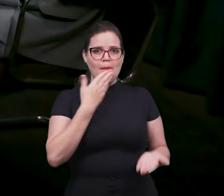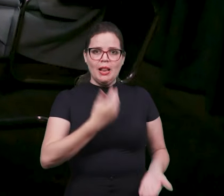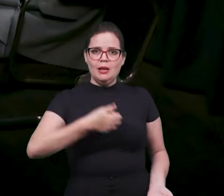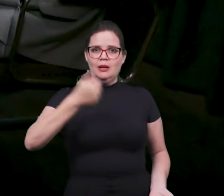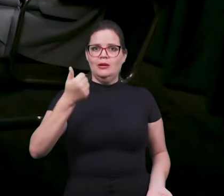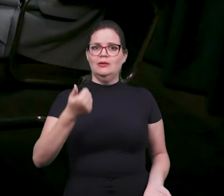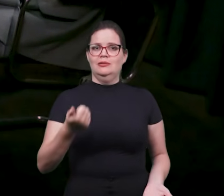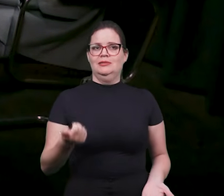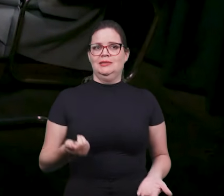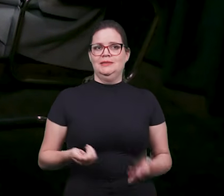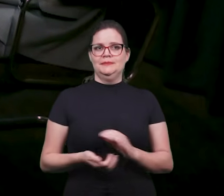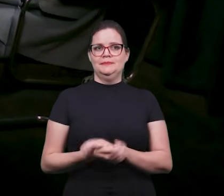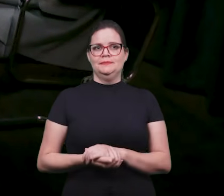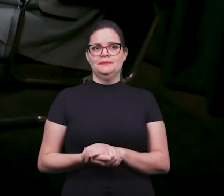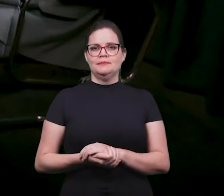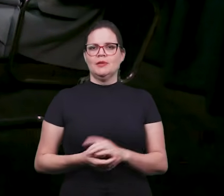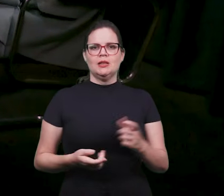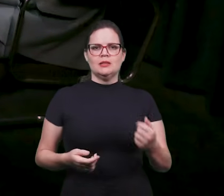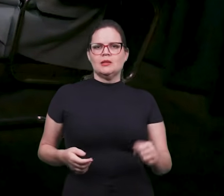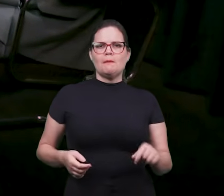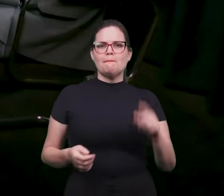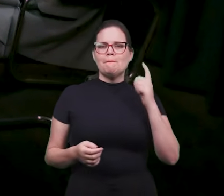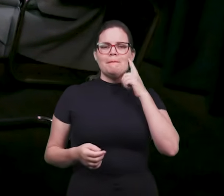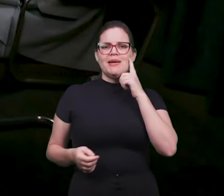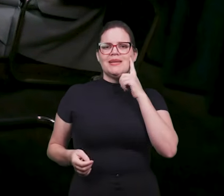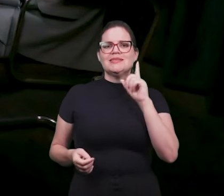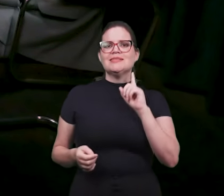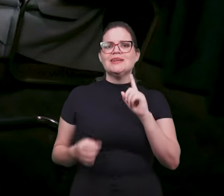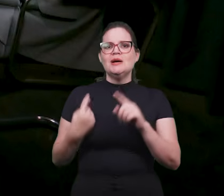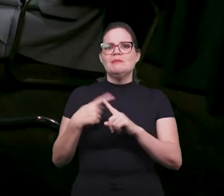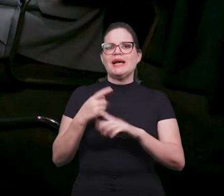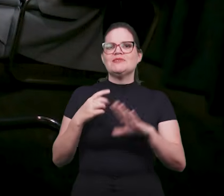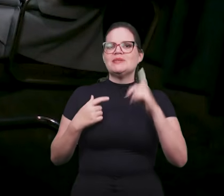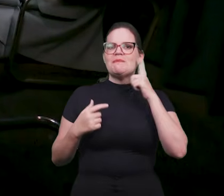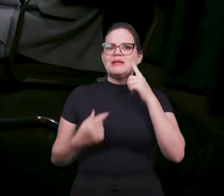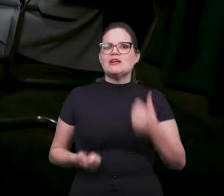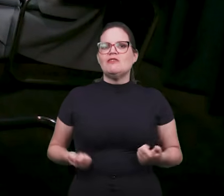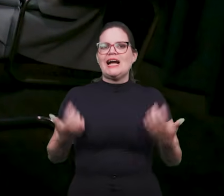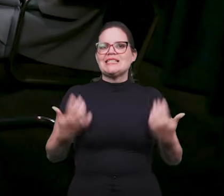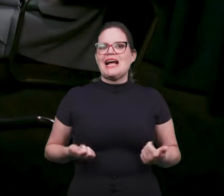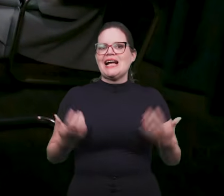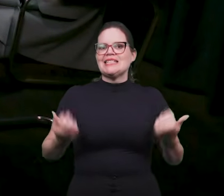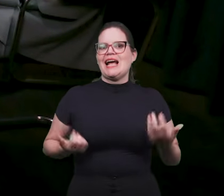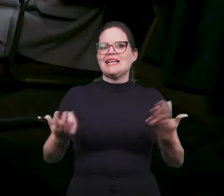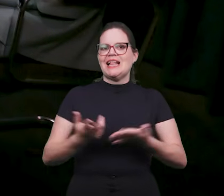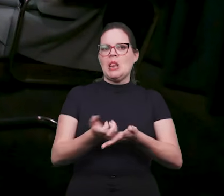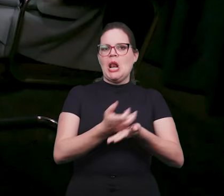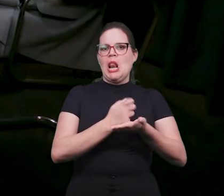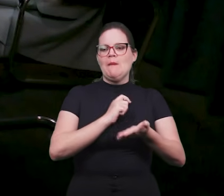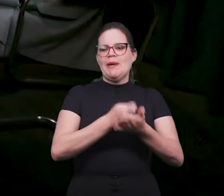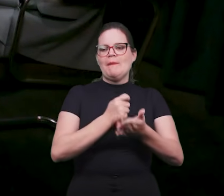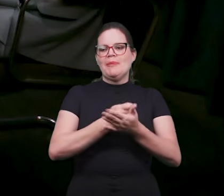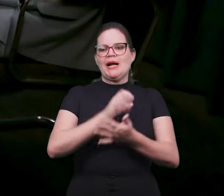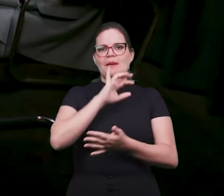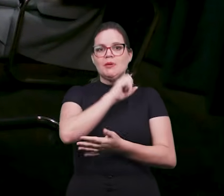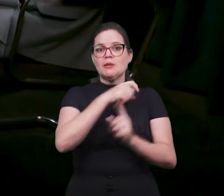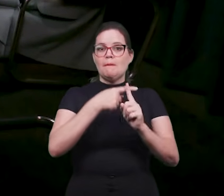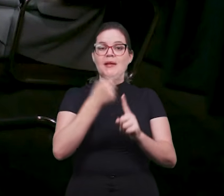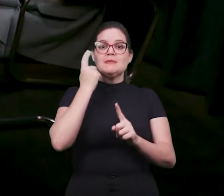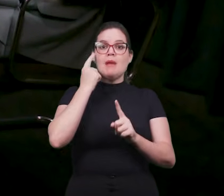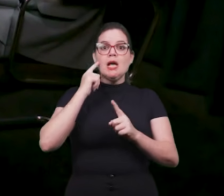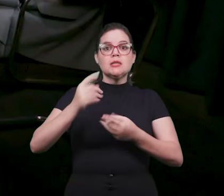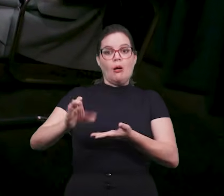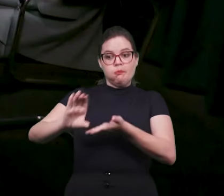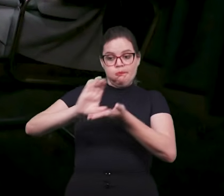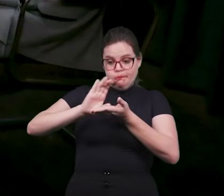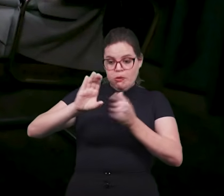coisa, precisamos... As pessoas às vezes não pensam nisso. A pessoa só pensa, às vezes, na despesa que ela vai ter com a carga tributária, mas não pensa muitas vezes que ela está